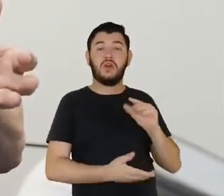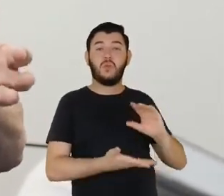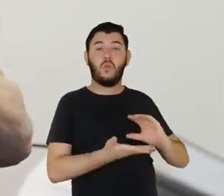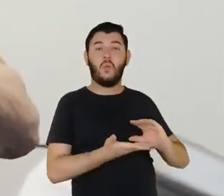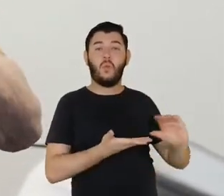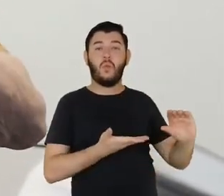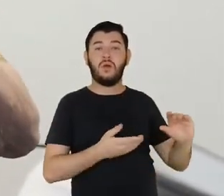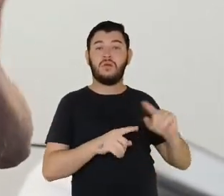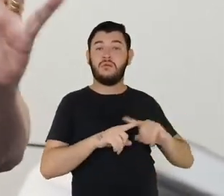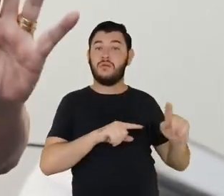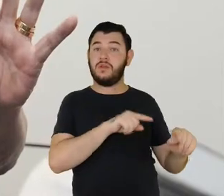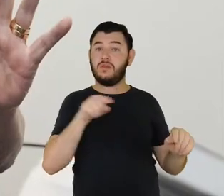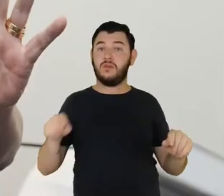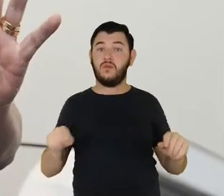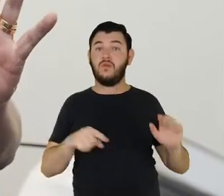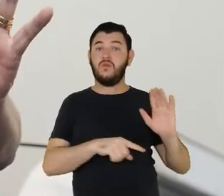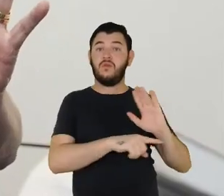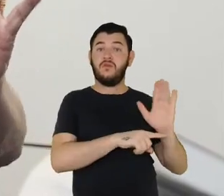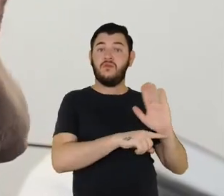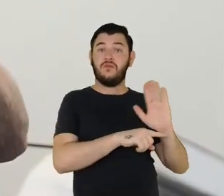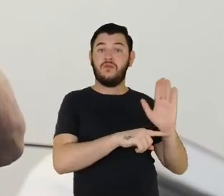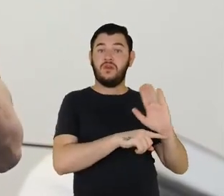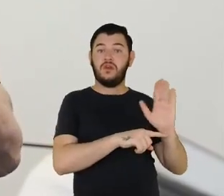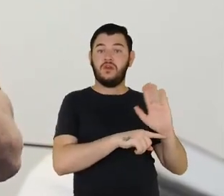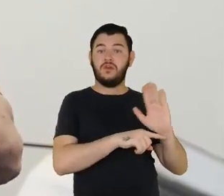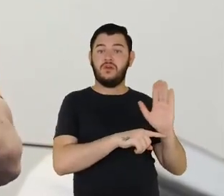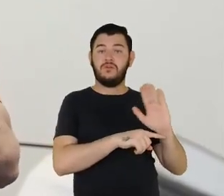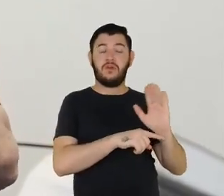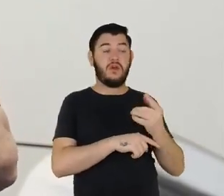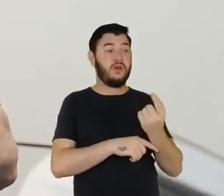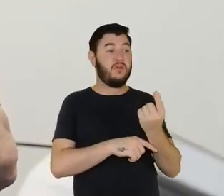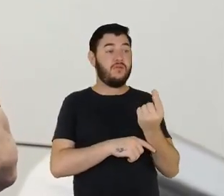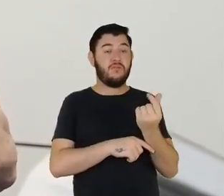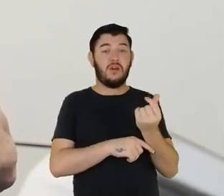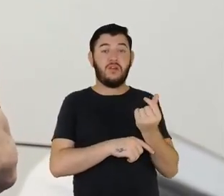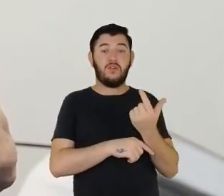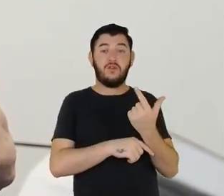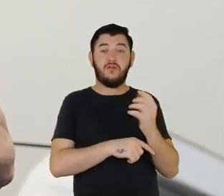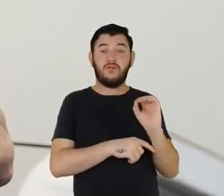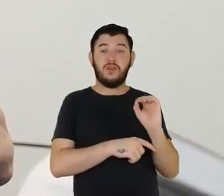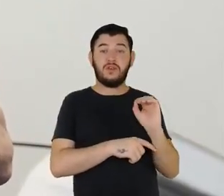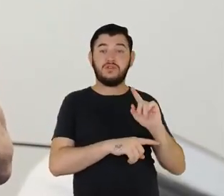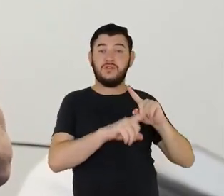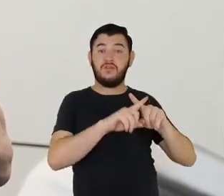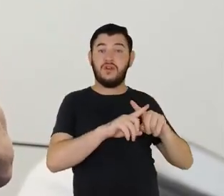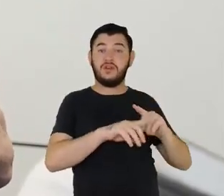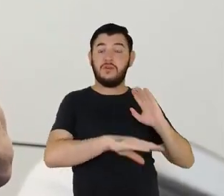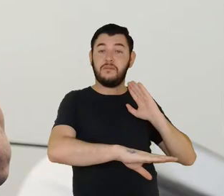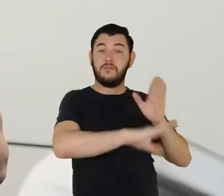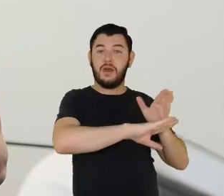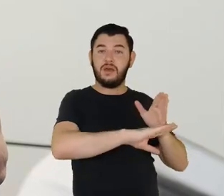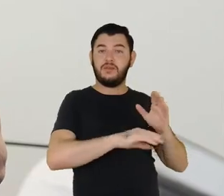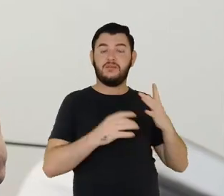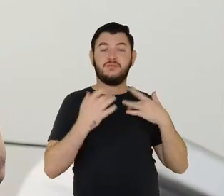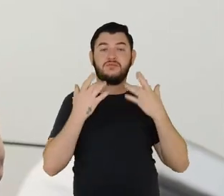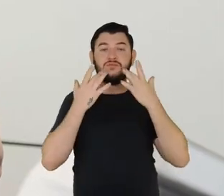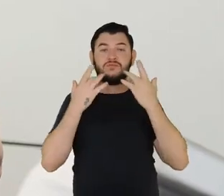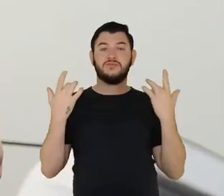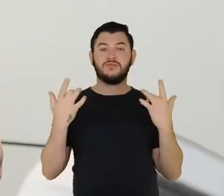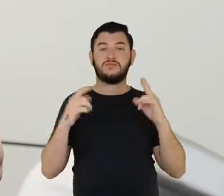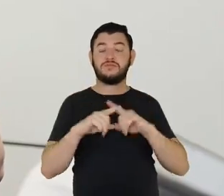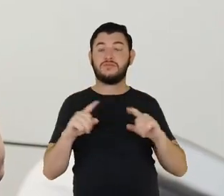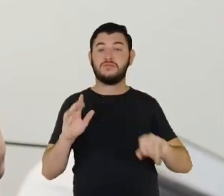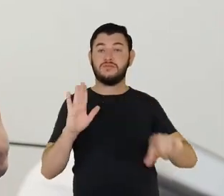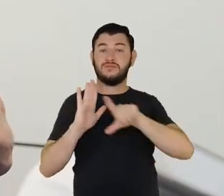de teatro. É outro departamento. Claro. A lei do audiovisual permite que você use, eu não sei exatamente qual é